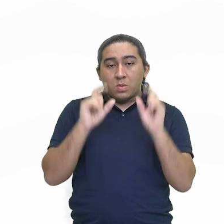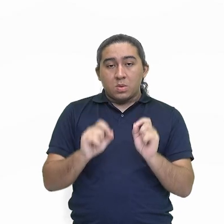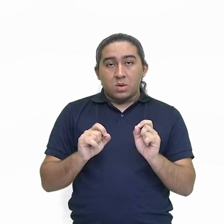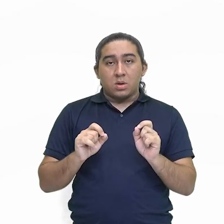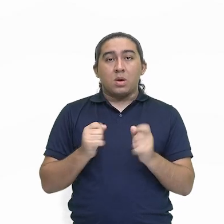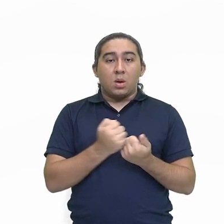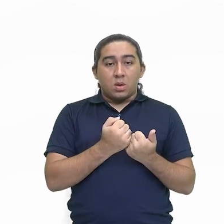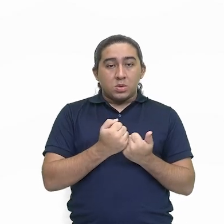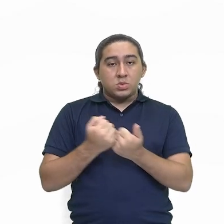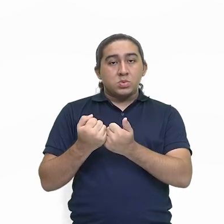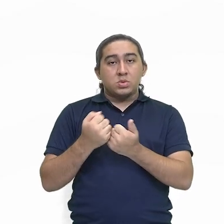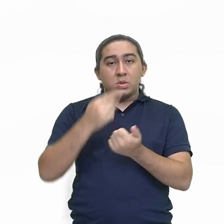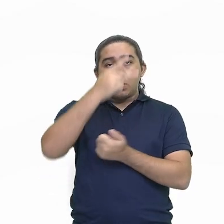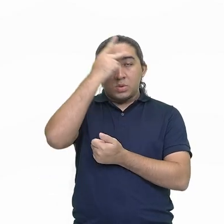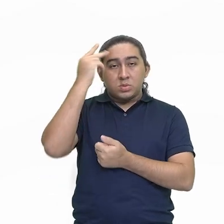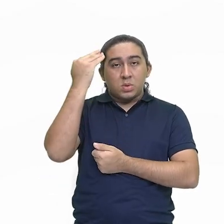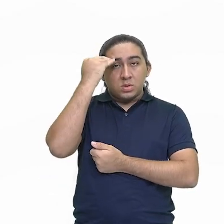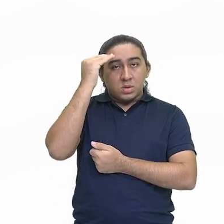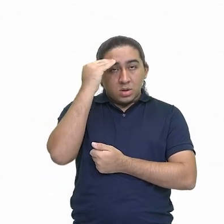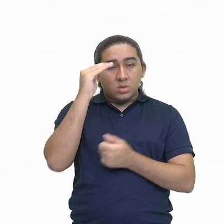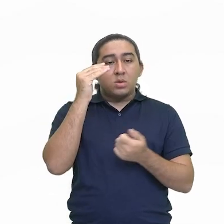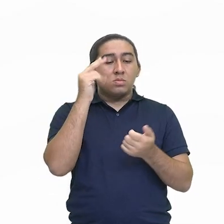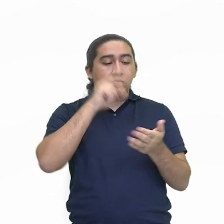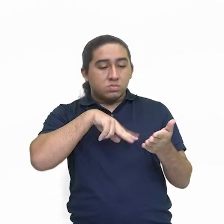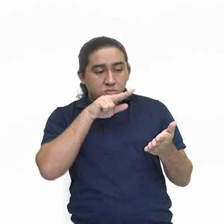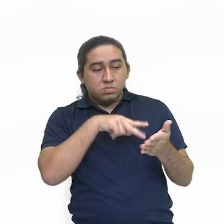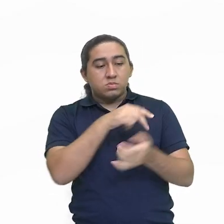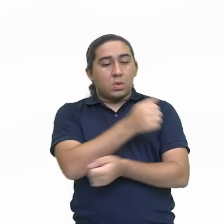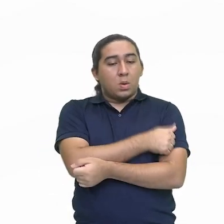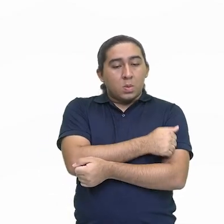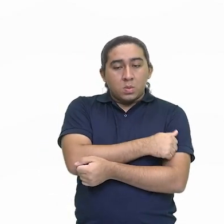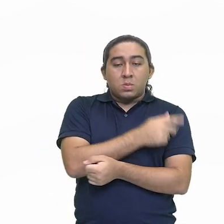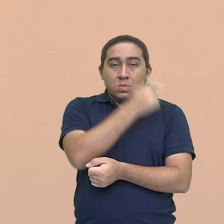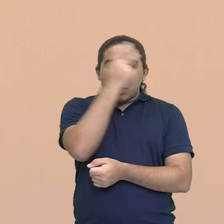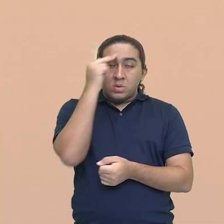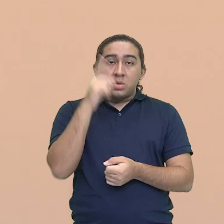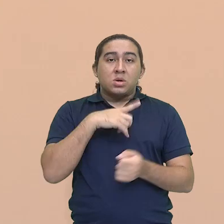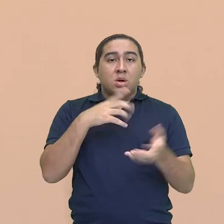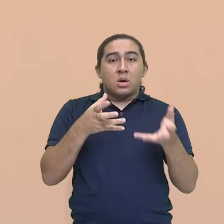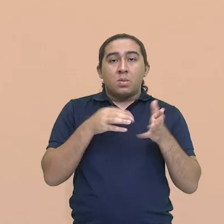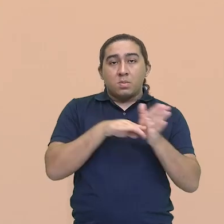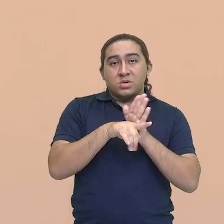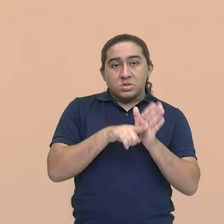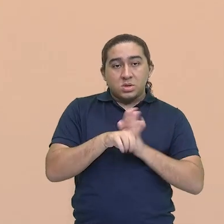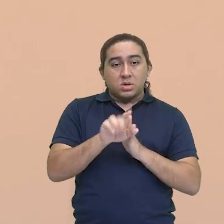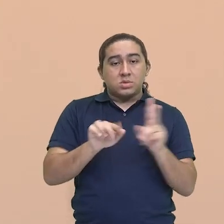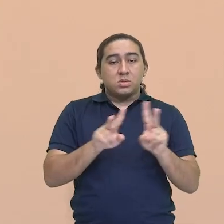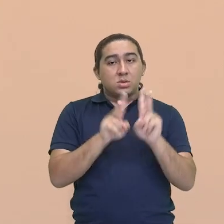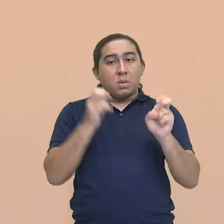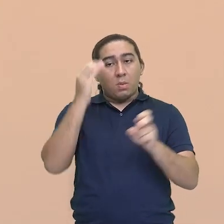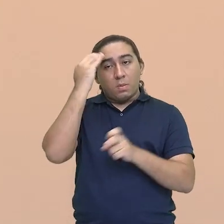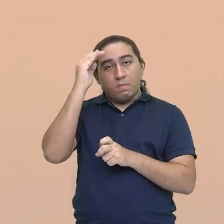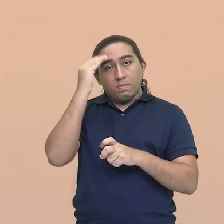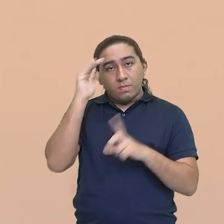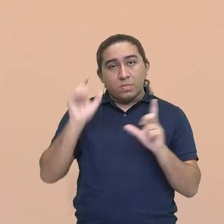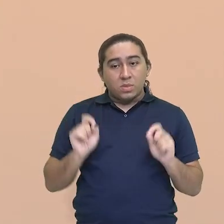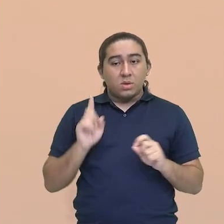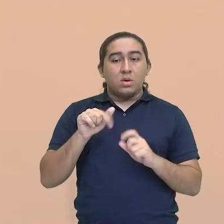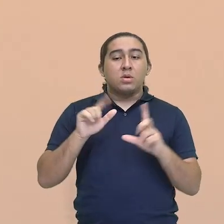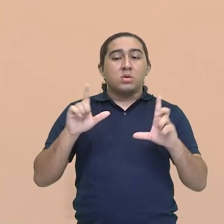auxiliam estudiosos, auxiliam estudantes, pessoas que são interessadas nesse assunto, a compreender